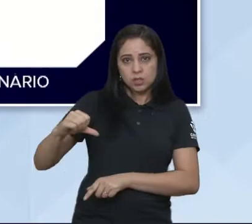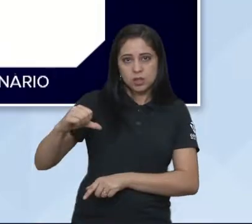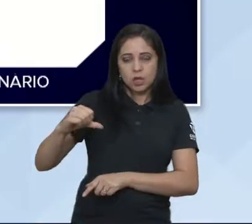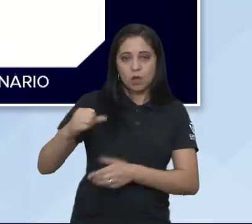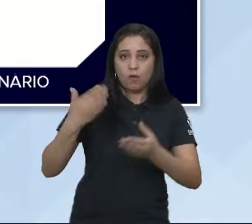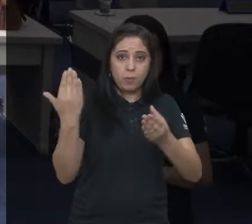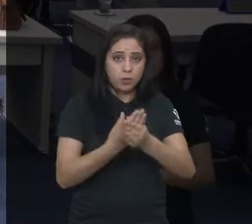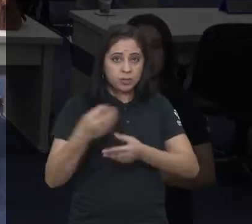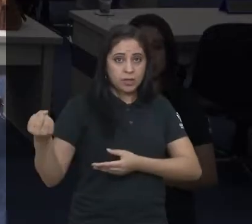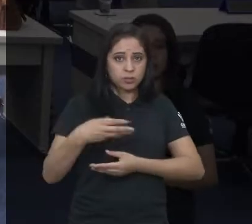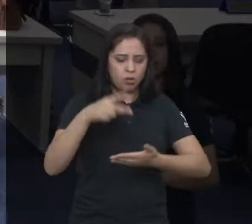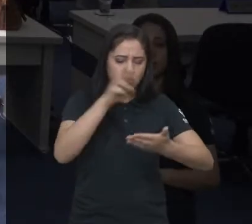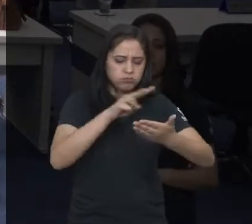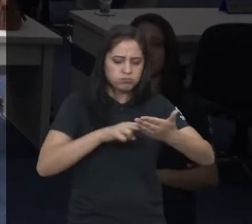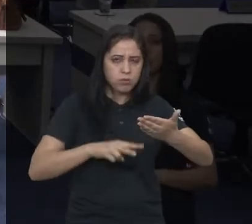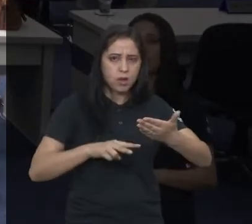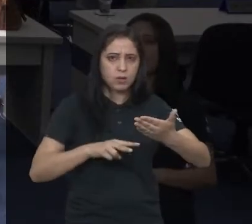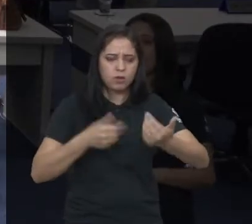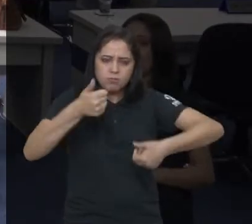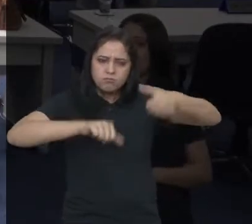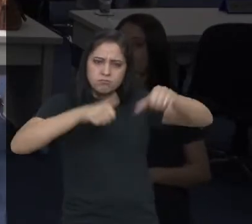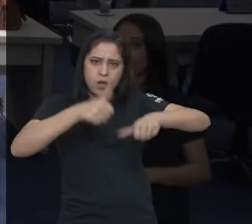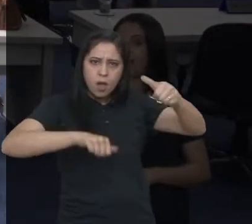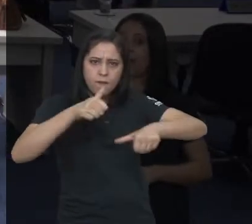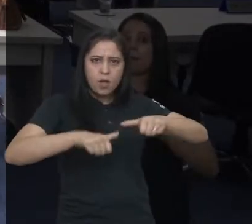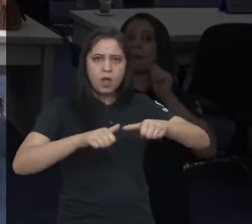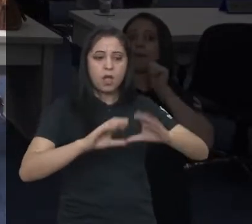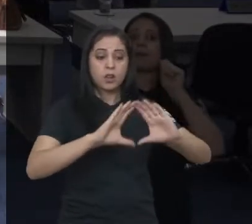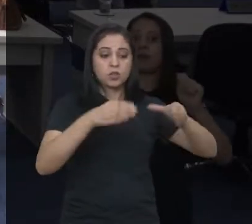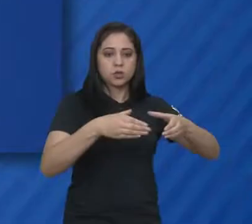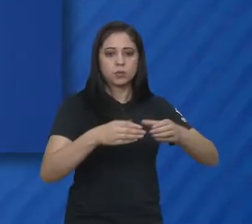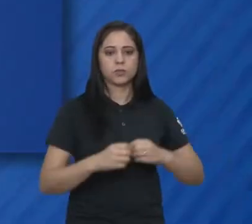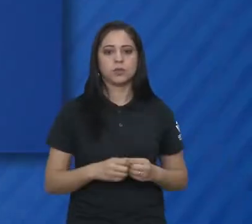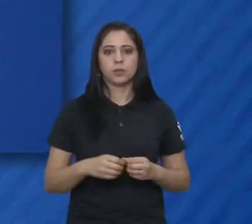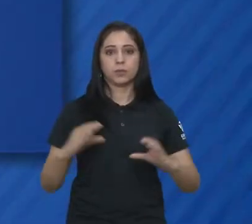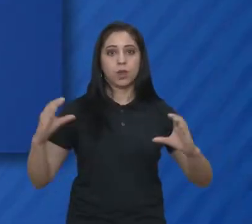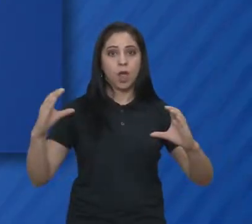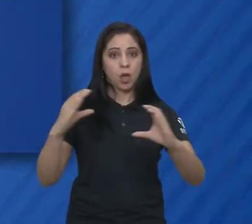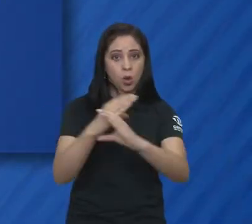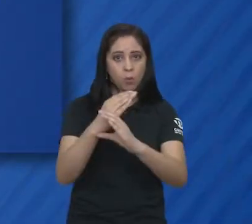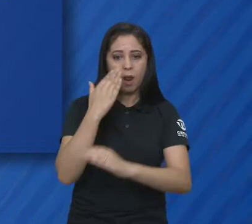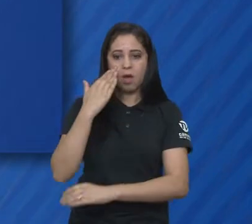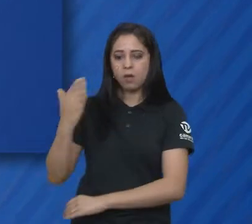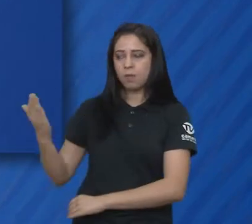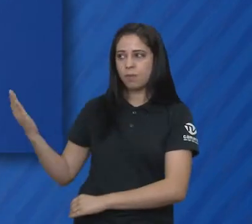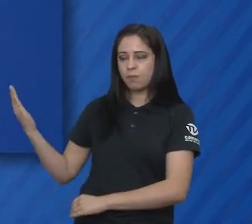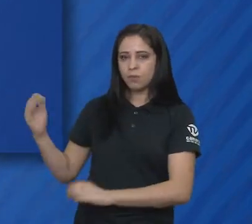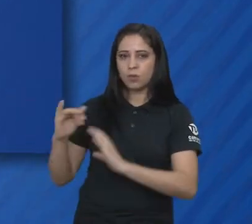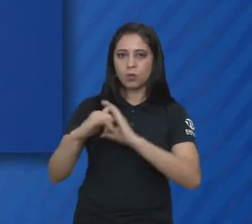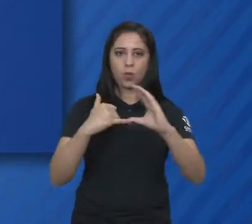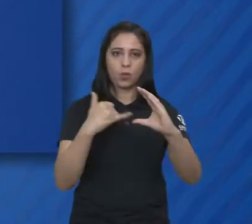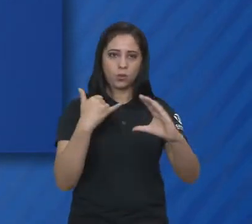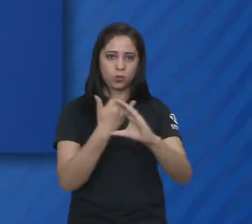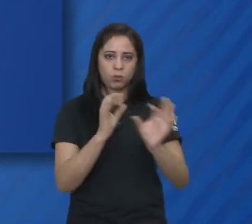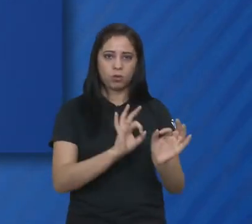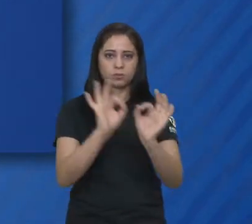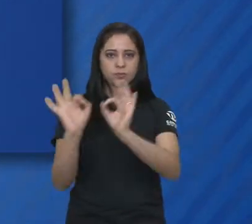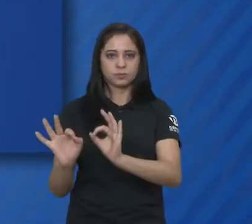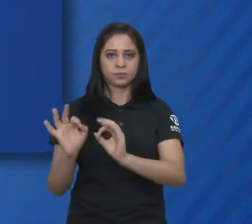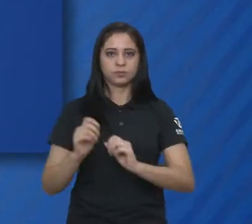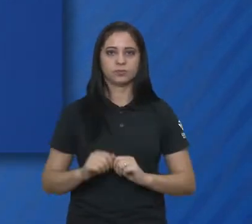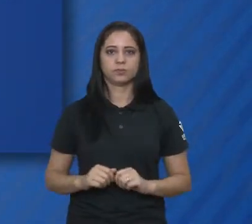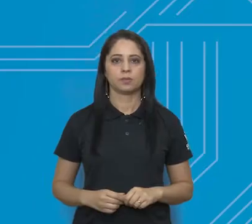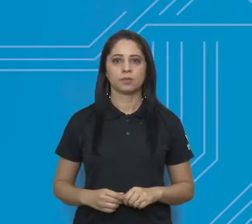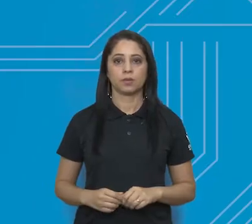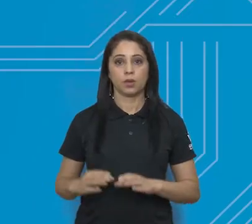novos foram lidos e encaminhados para análise nas comissões. A sessão na íntegra você confere no nosso canal do